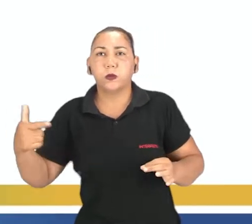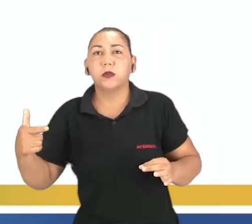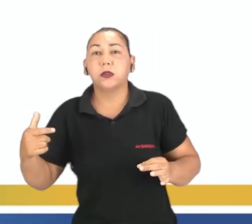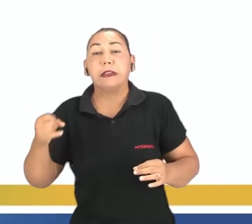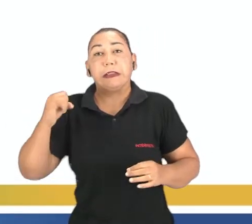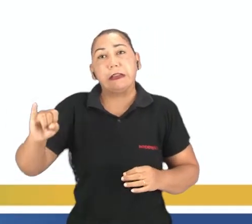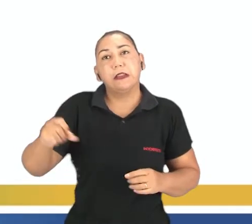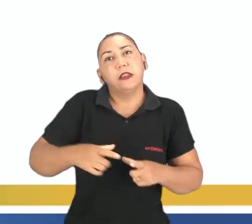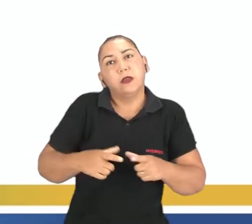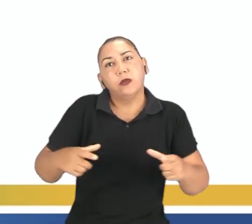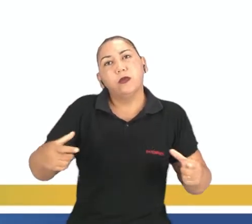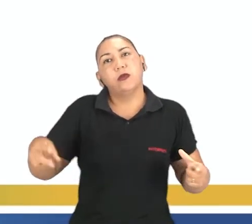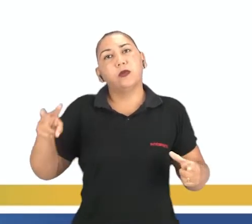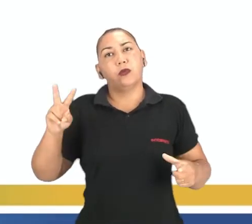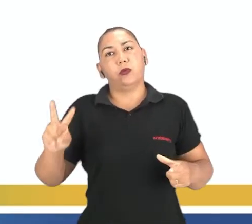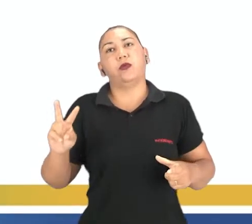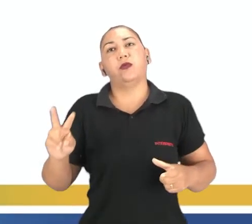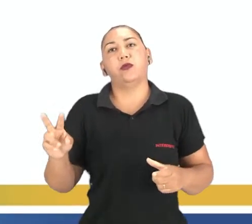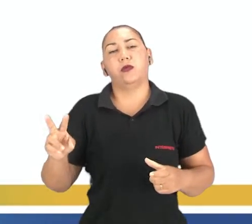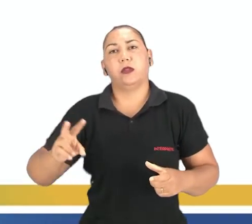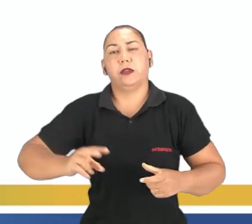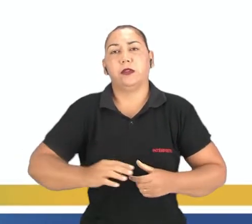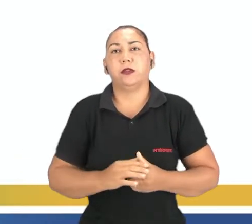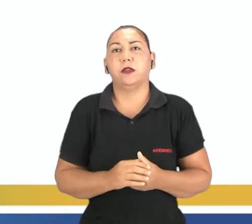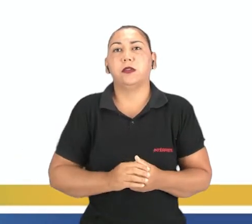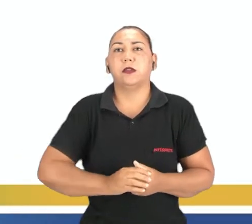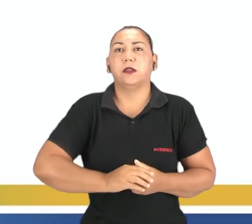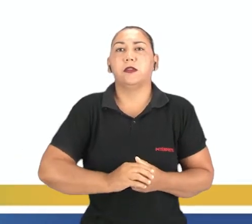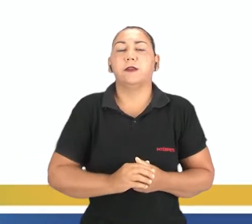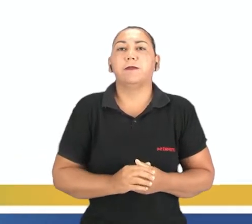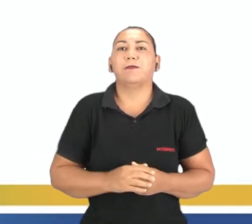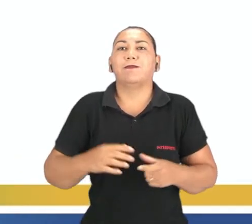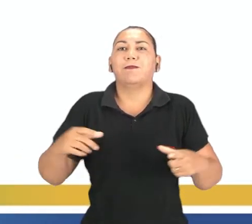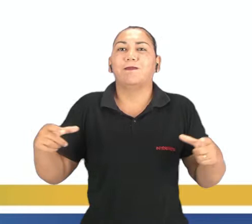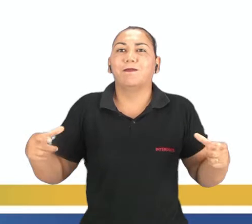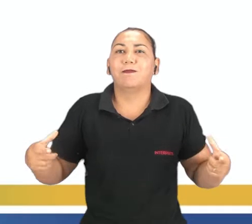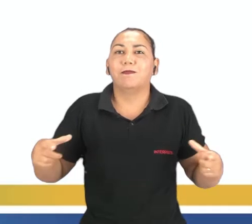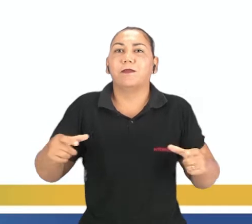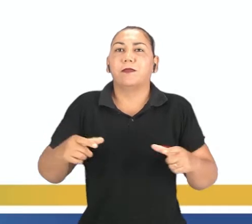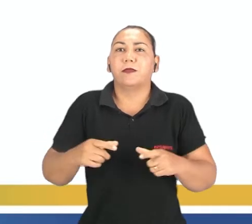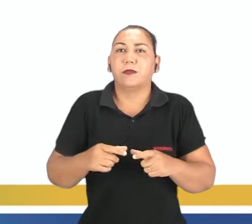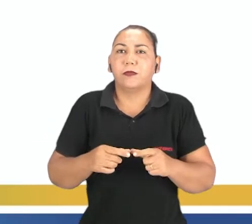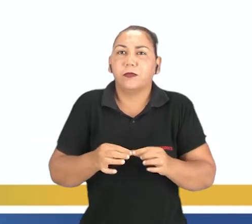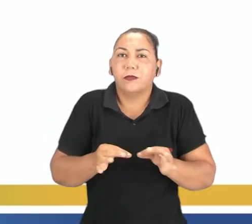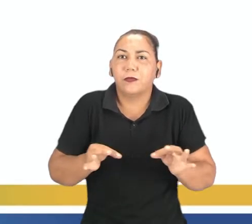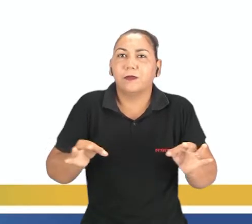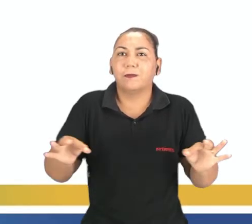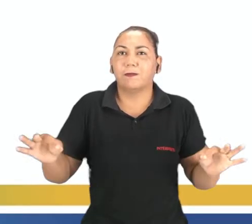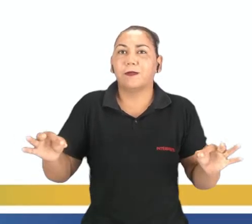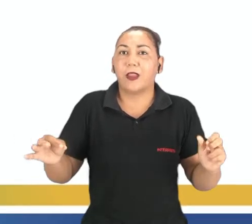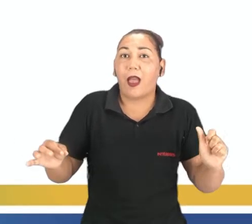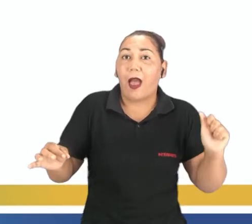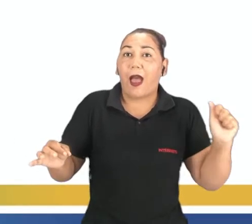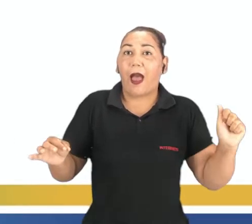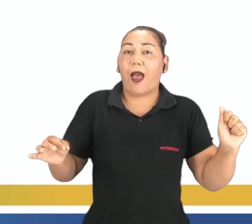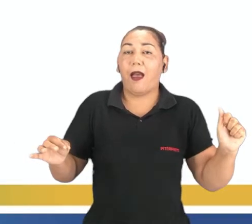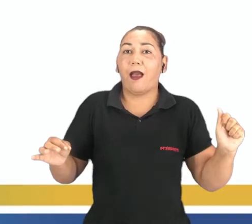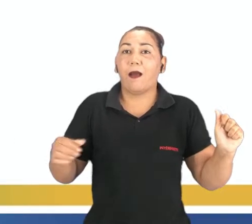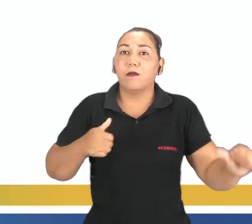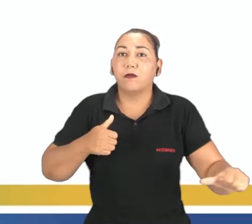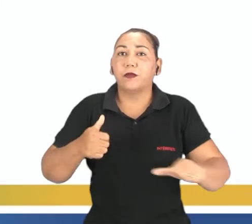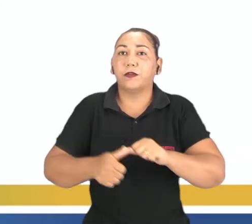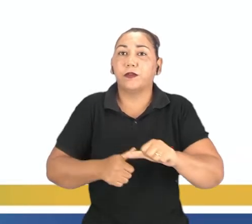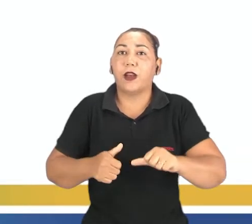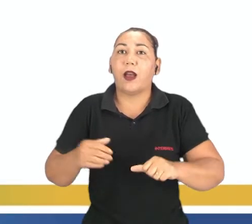grandezas forem diretamente proporcionais, diminuir a medida da grandeza A fará com que a medida da grandeza B